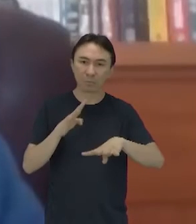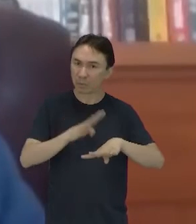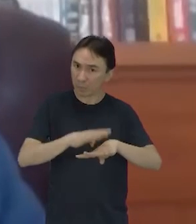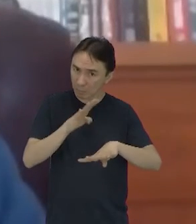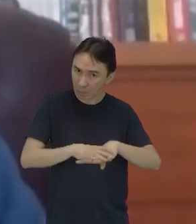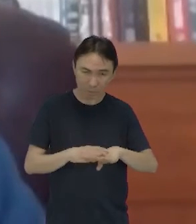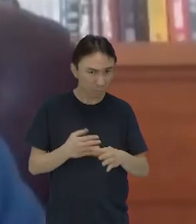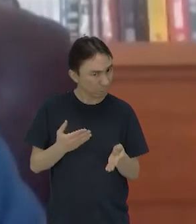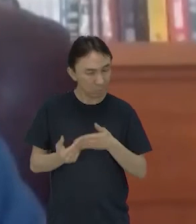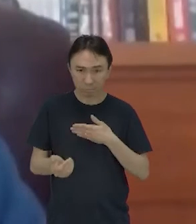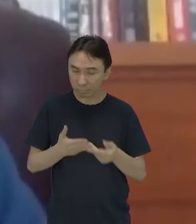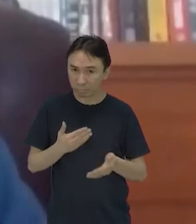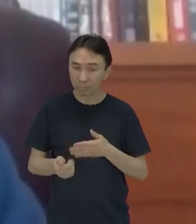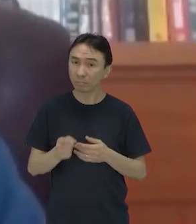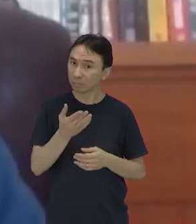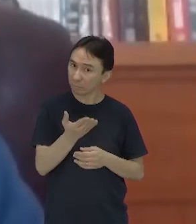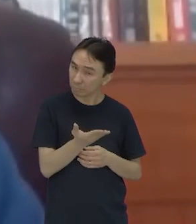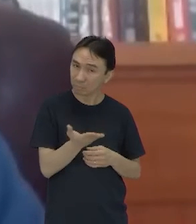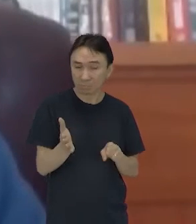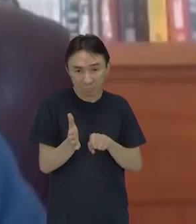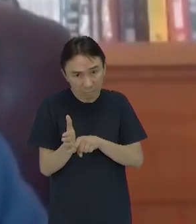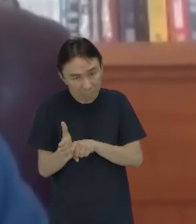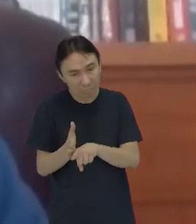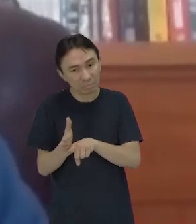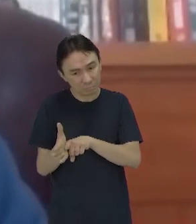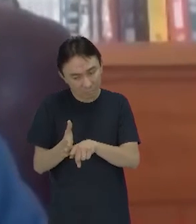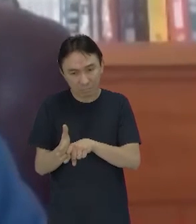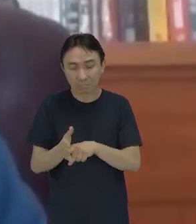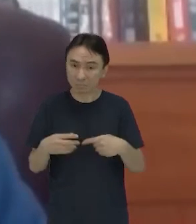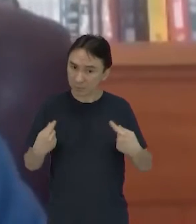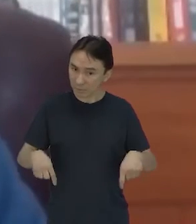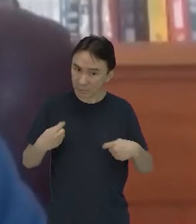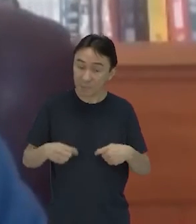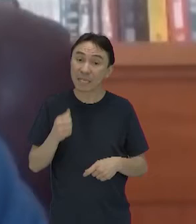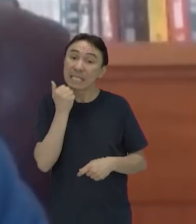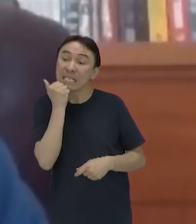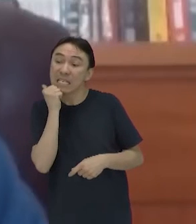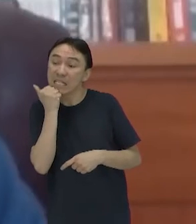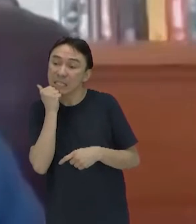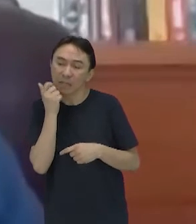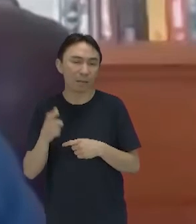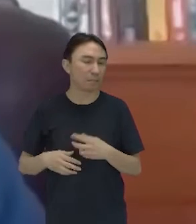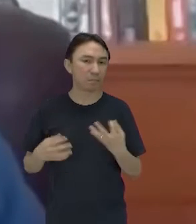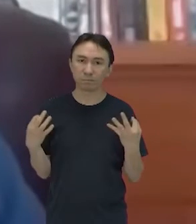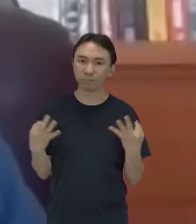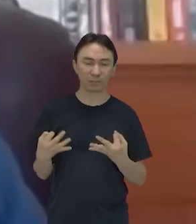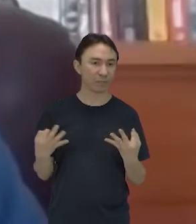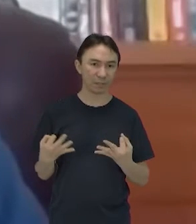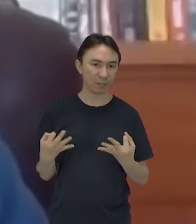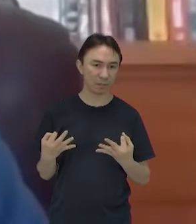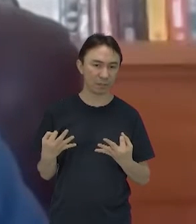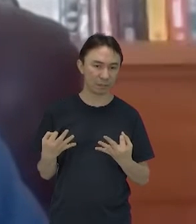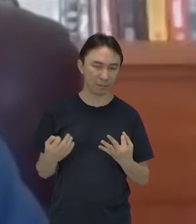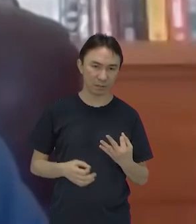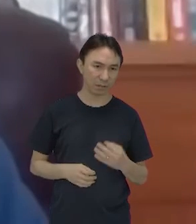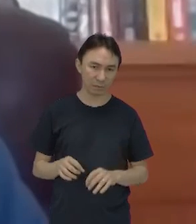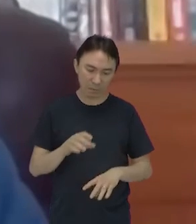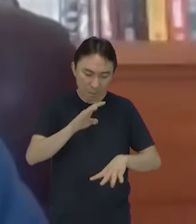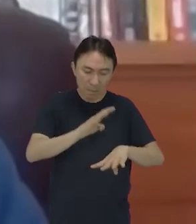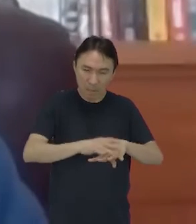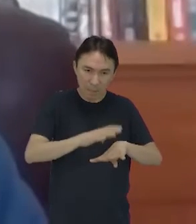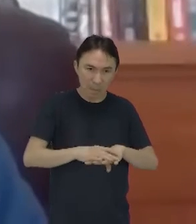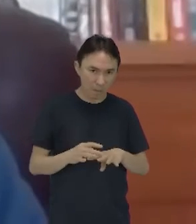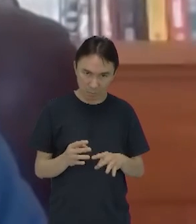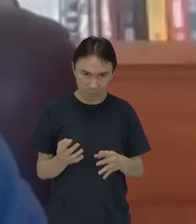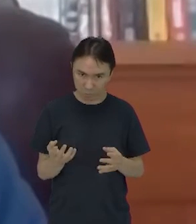você precisa pesquisar, porque tudo isso é ciência, e a ciência é muito precisa. E não é só a matemática que é